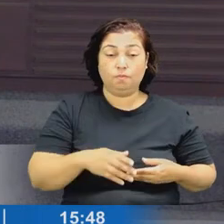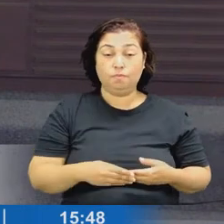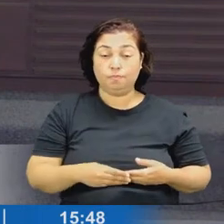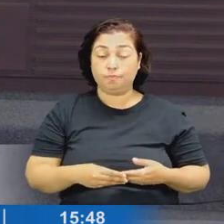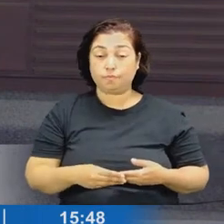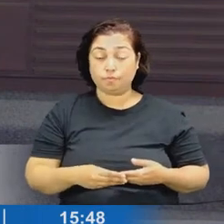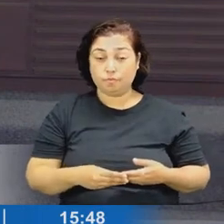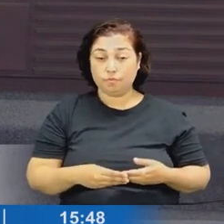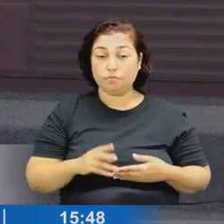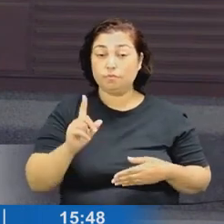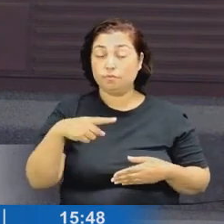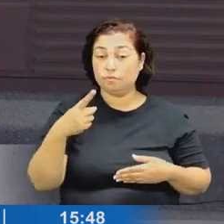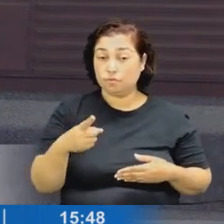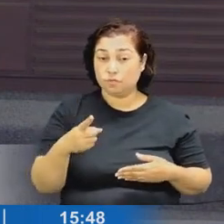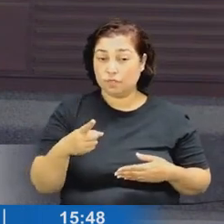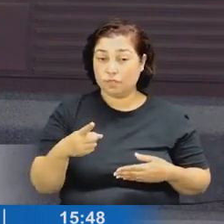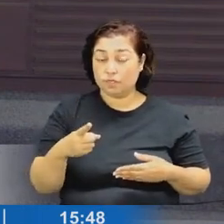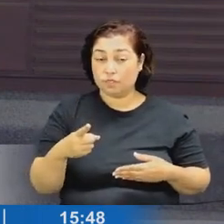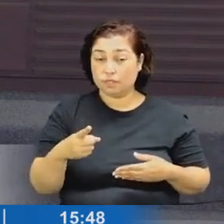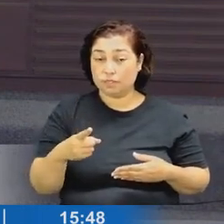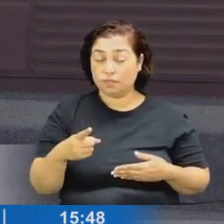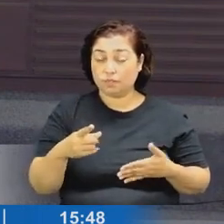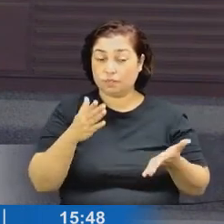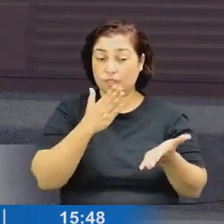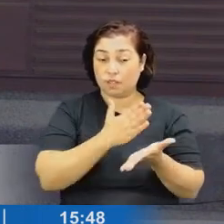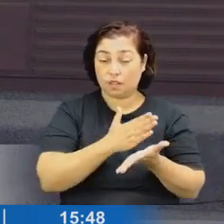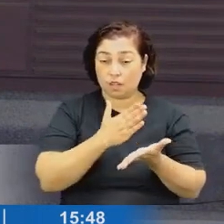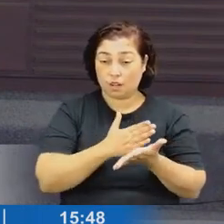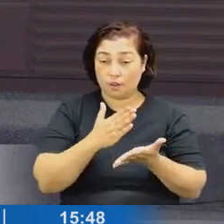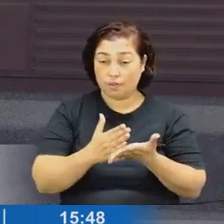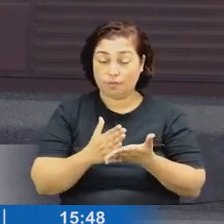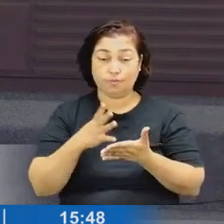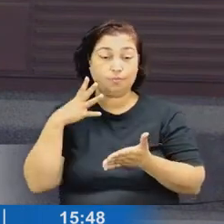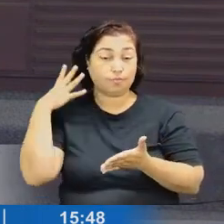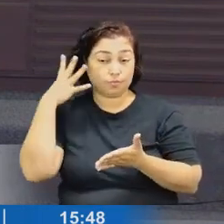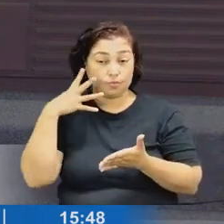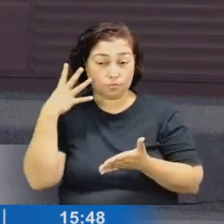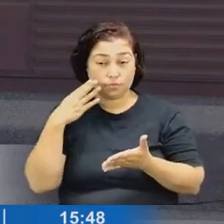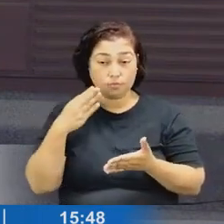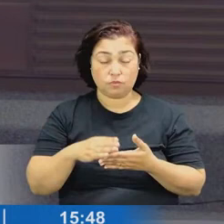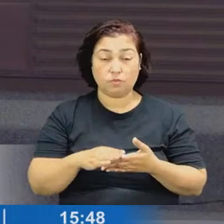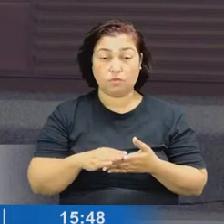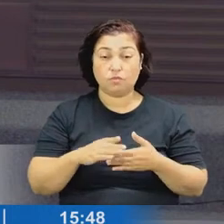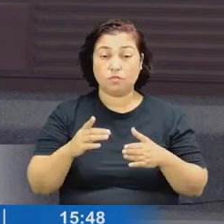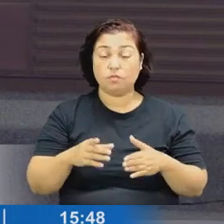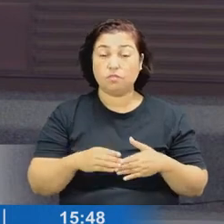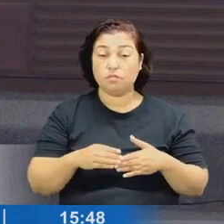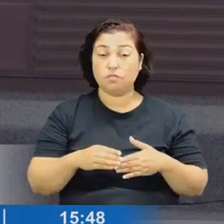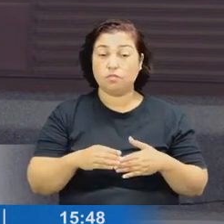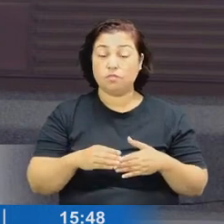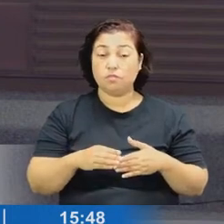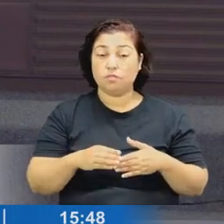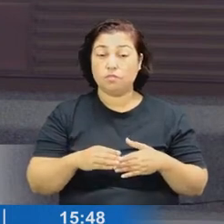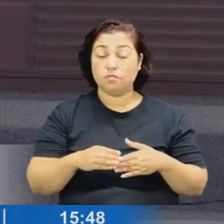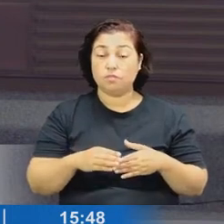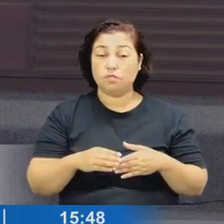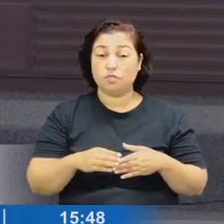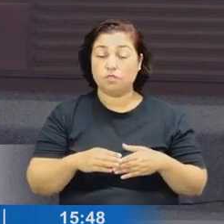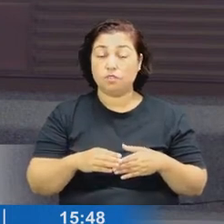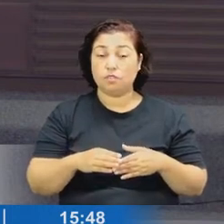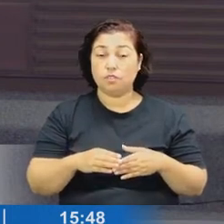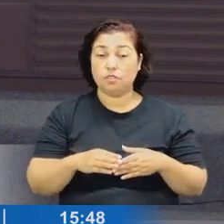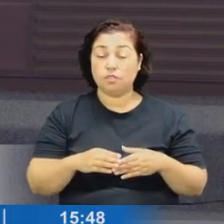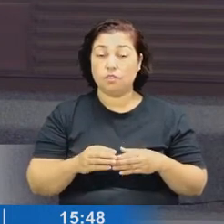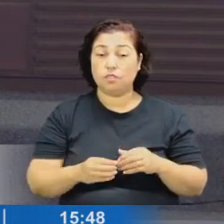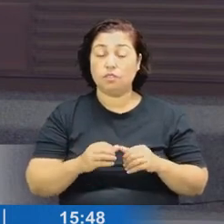capilaridade e depois a gente pegava as partes do discurso impulsionava na internet chutava para o alto o alcance de